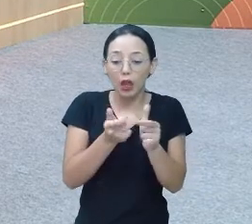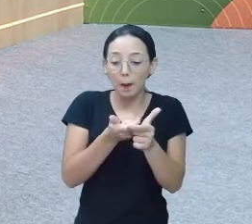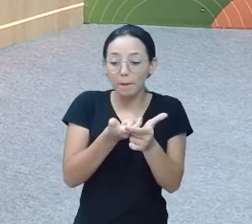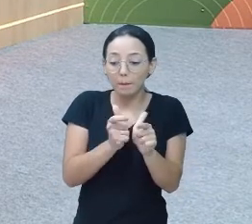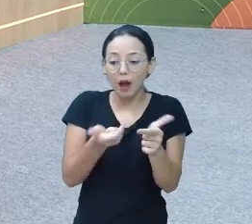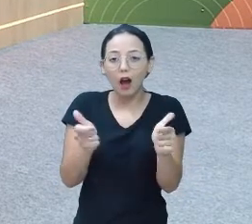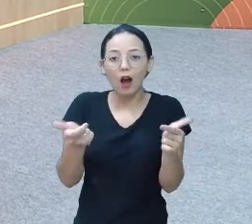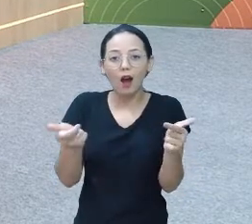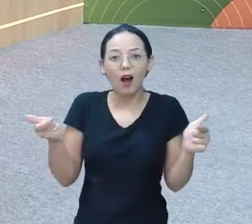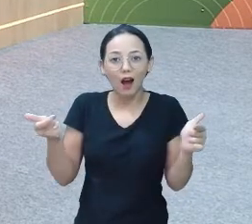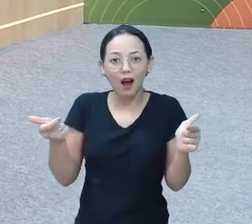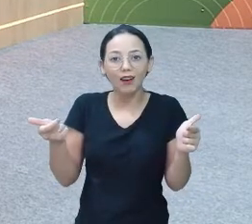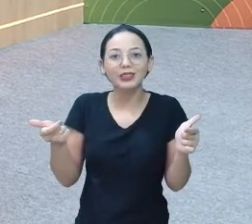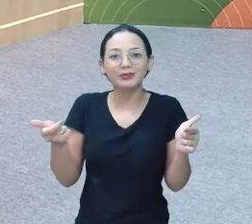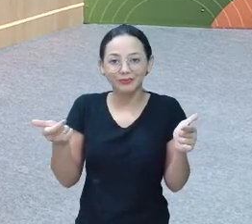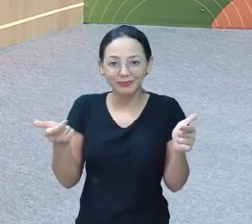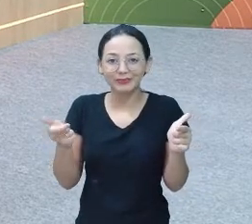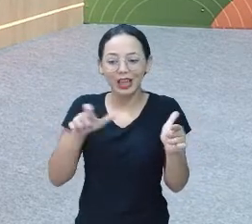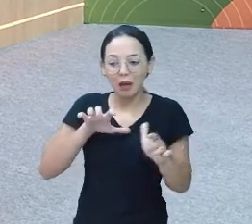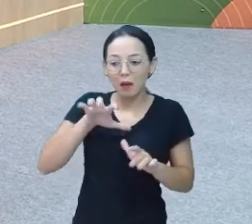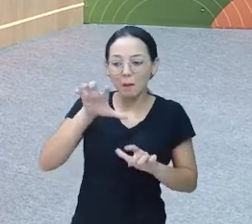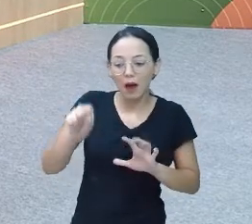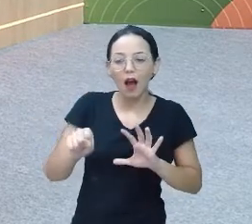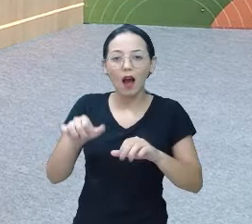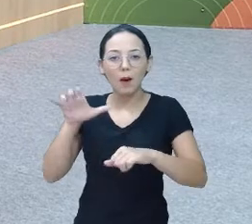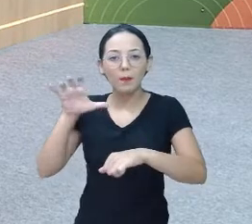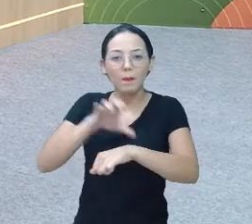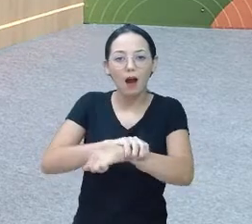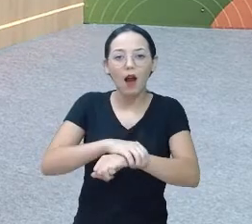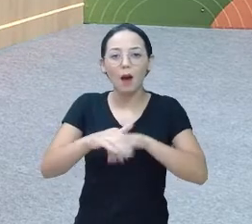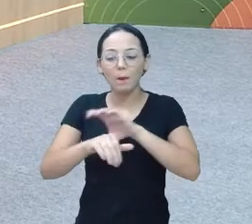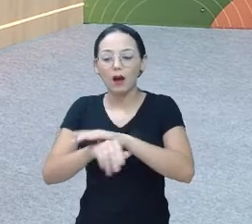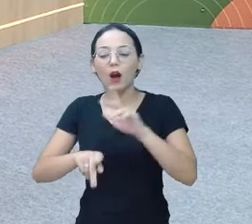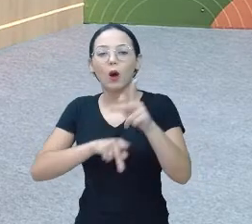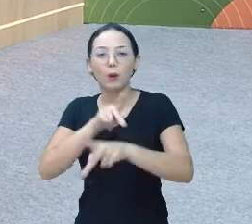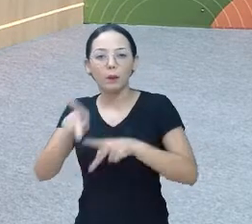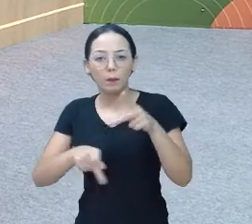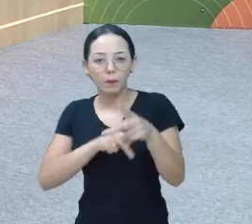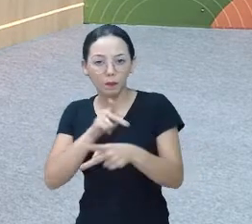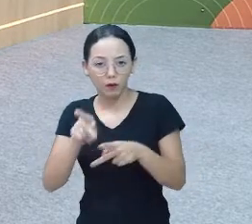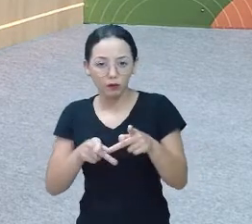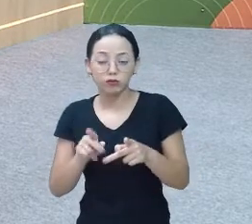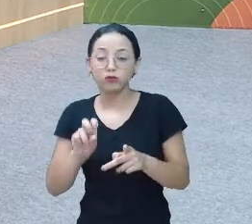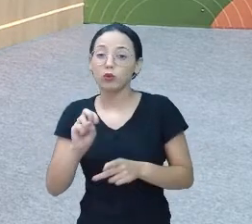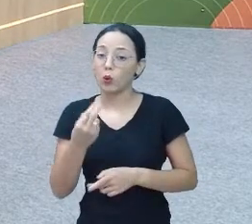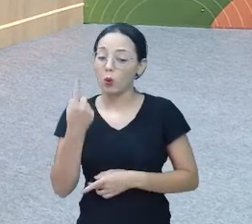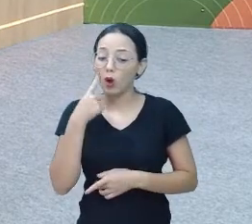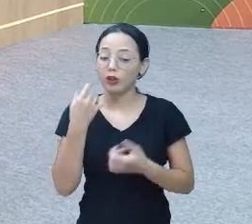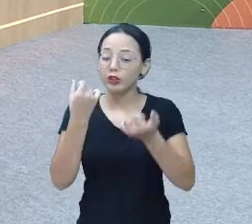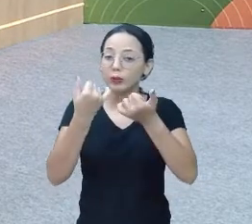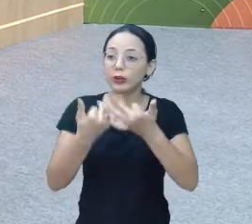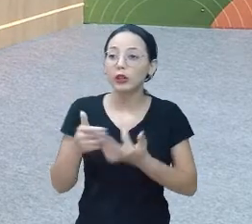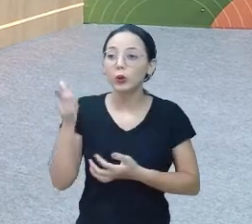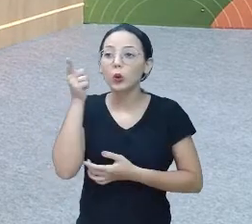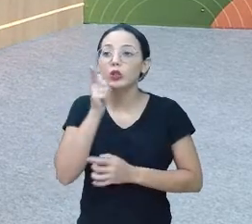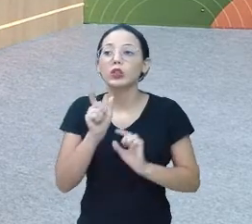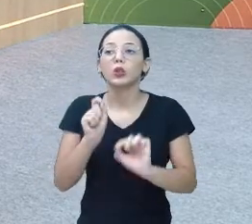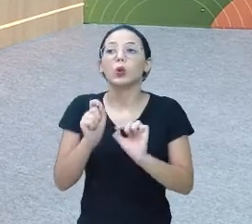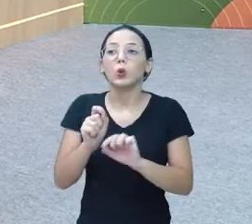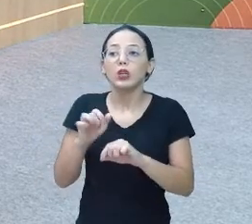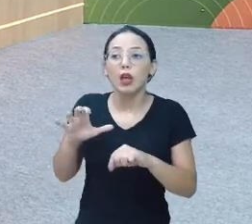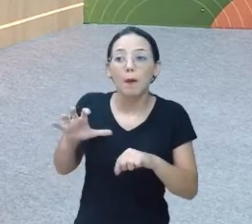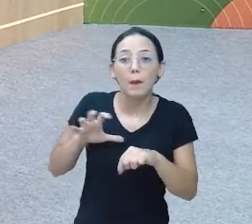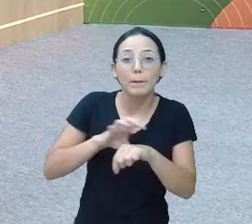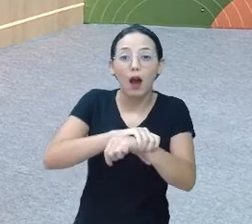que se conhecia na época. Ou, falando, né, de uma forma mais precisa, ela dominou territórios